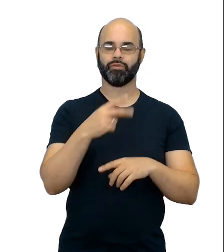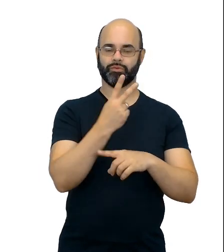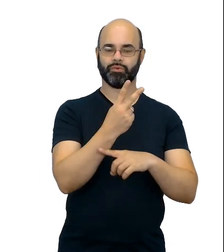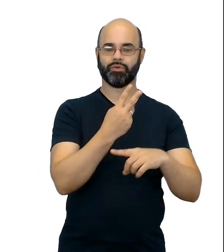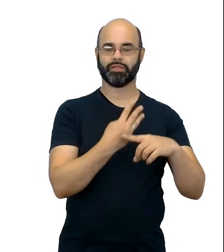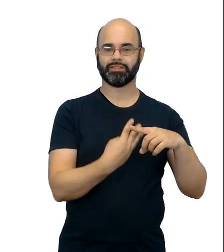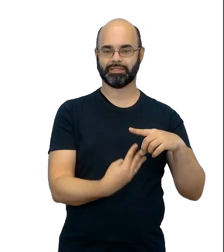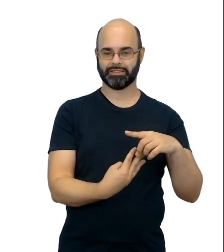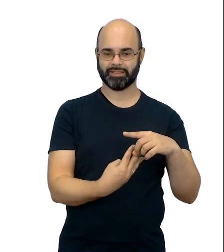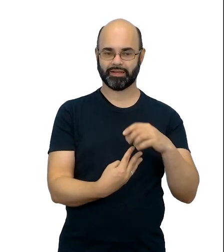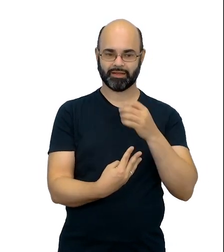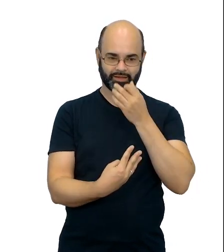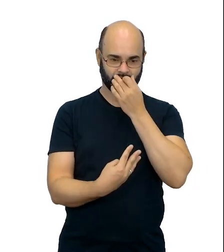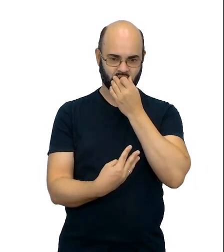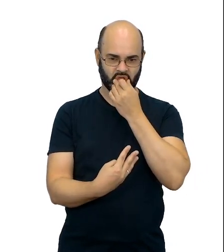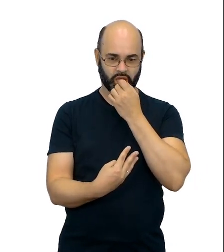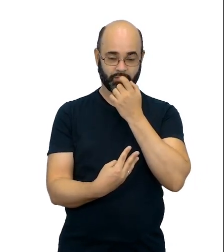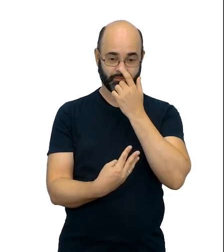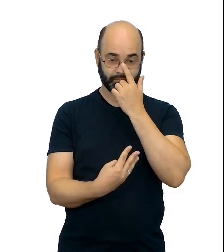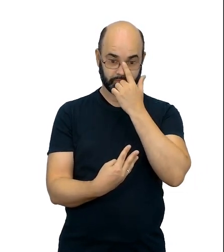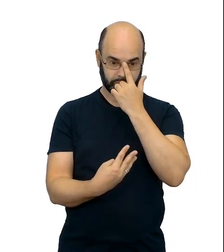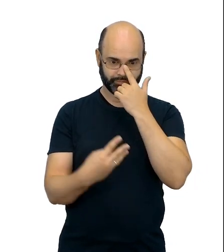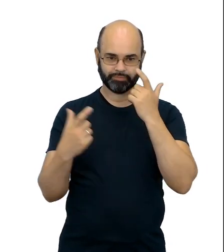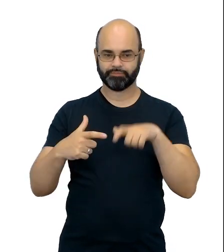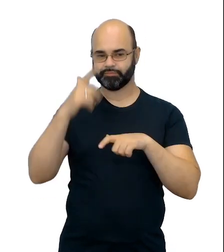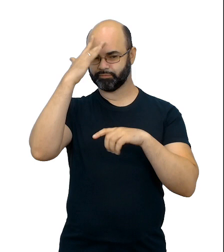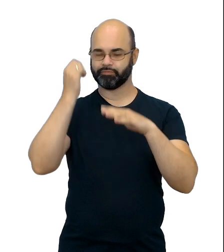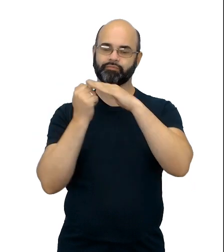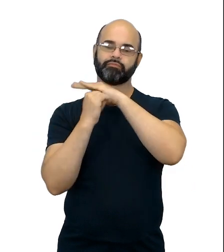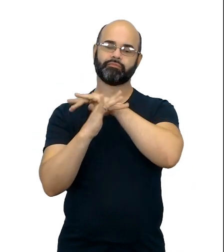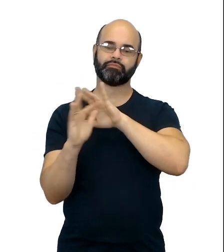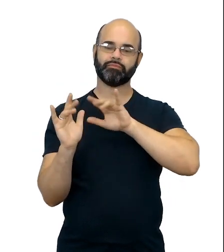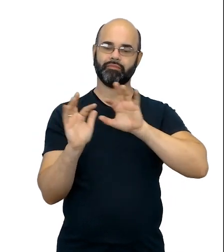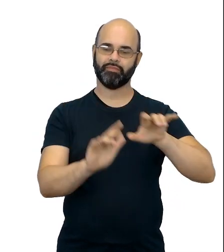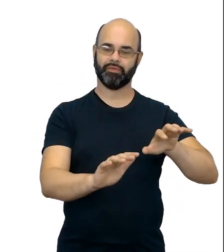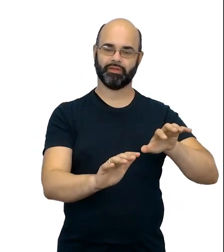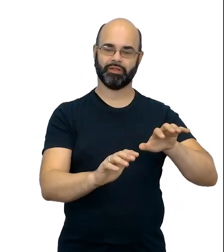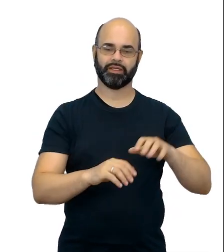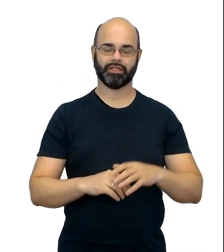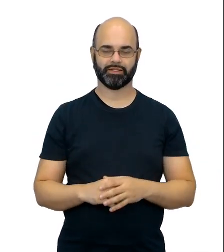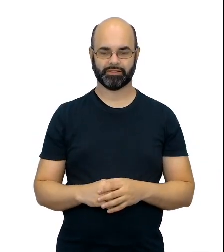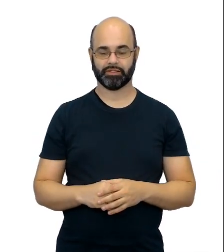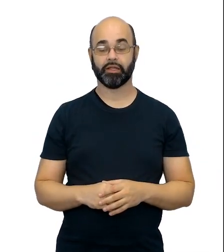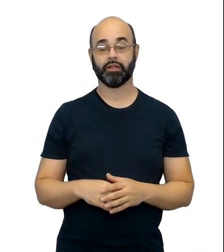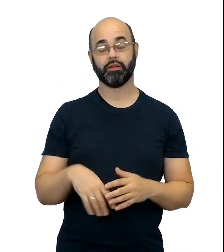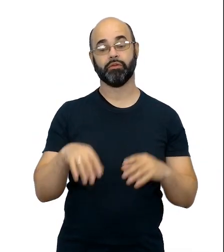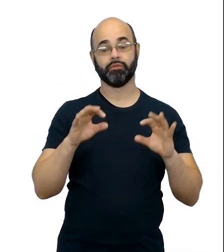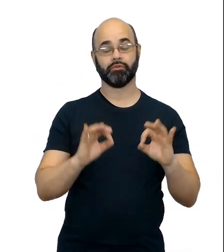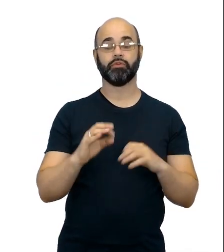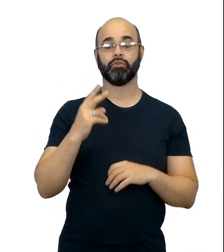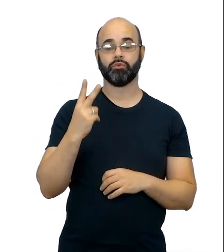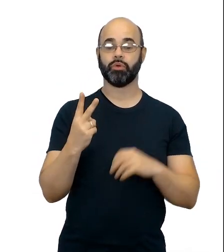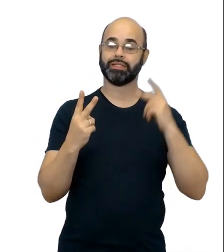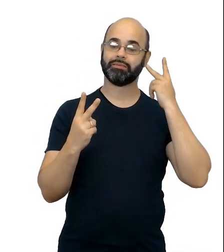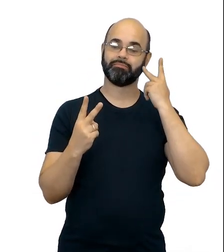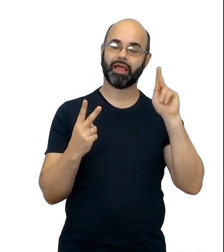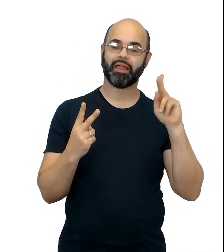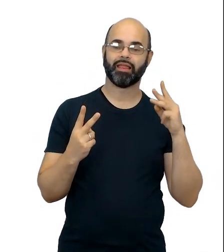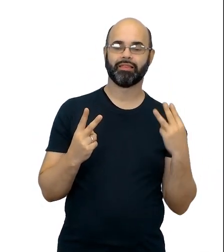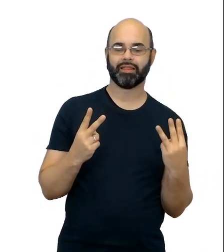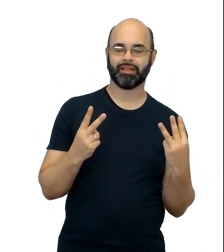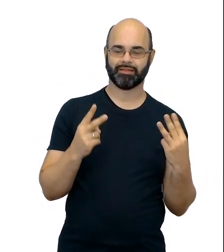tem de uma cidade são imigrantes. Então, a razão é de 2 para 3. Aqui